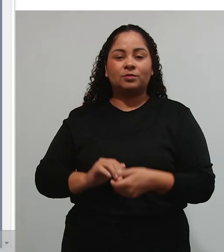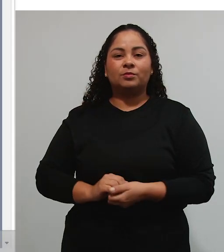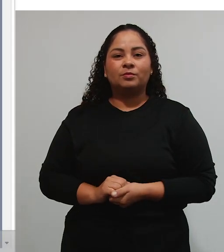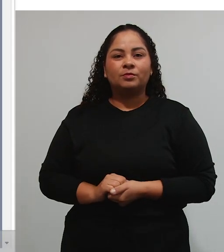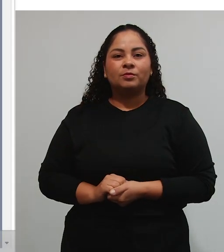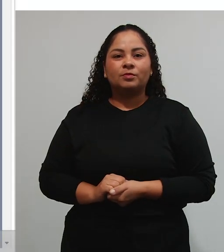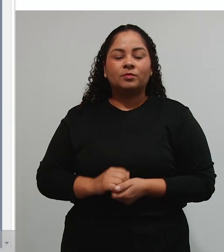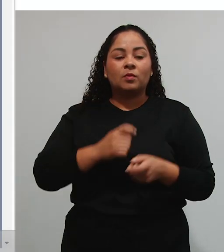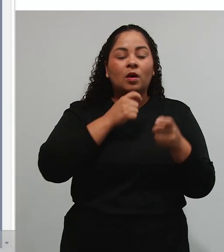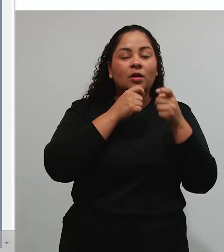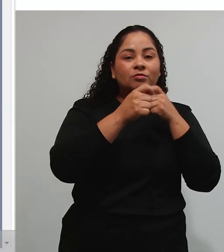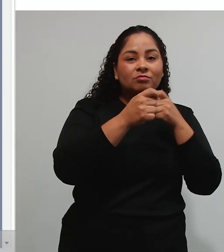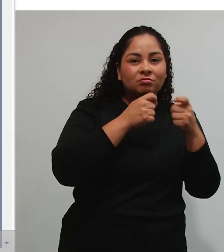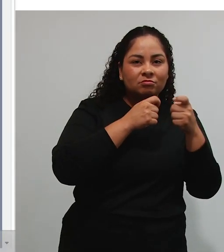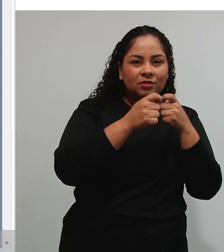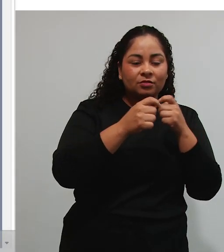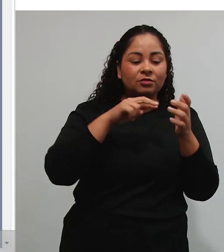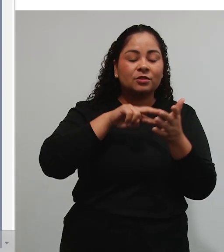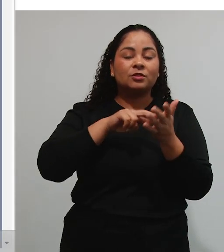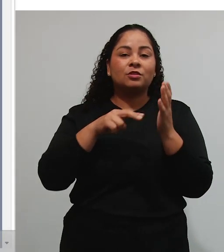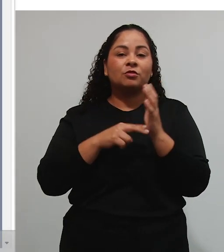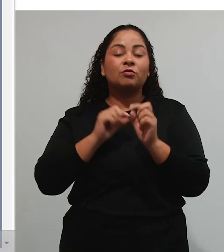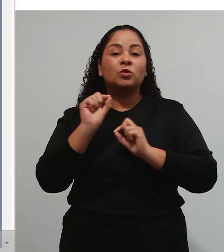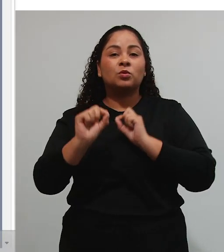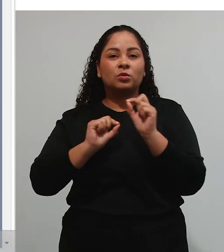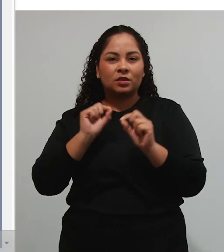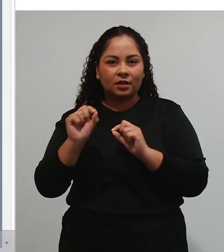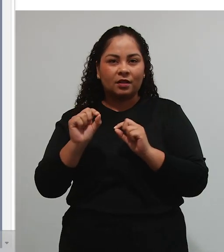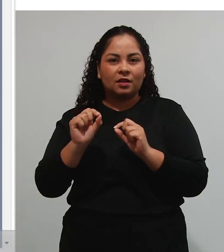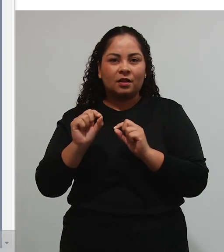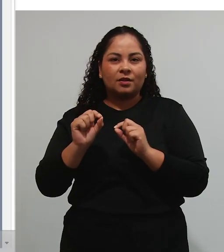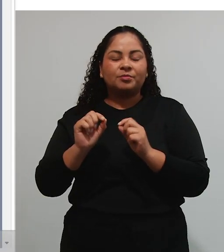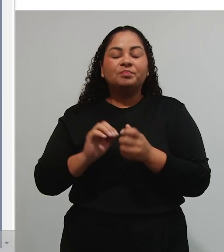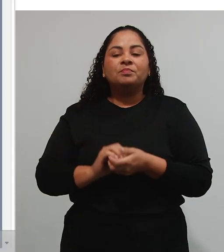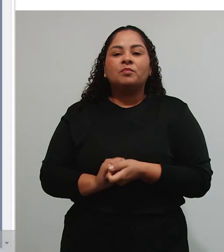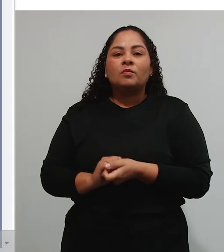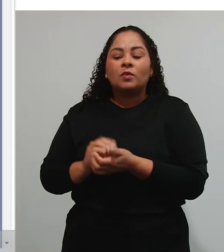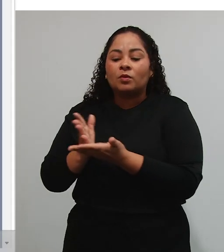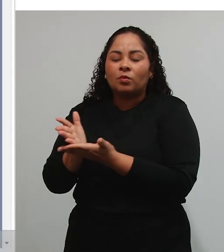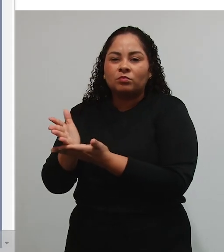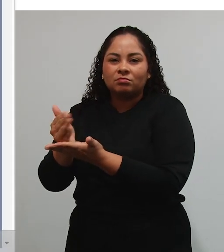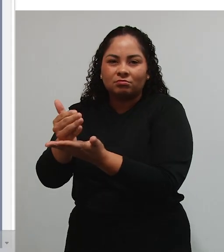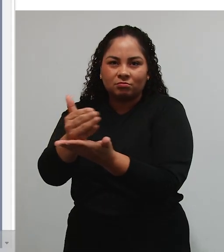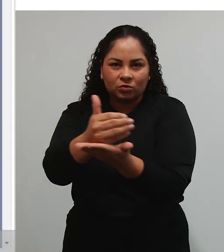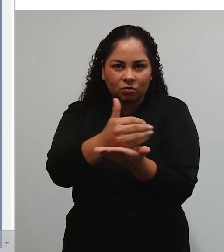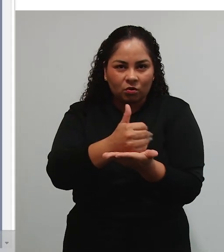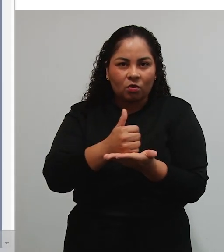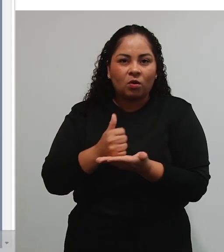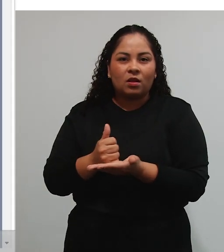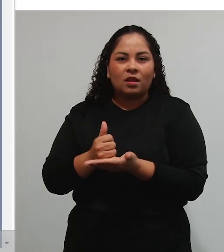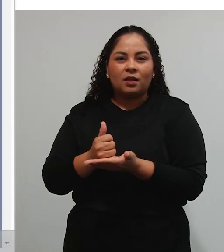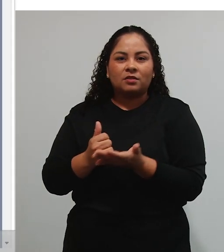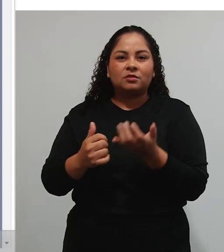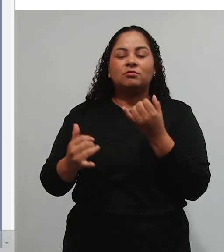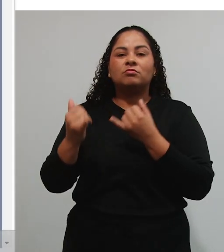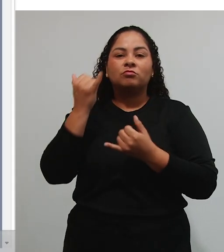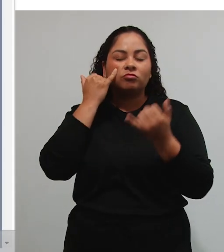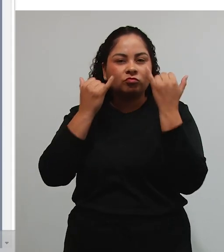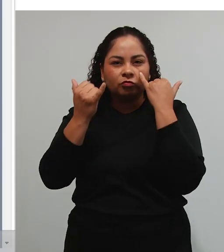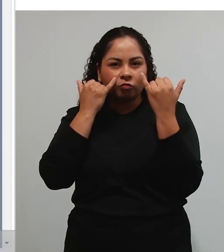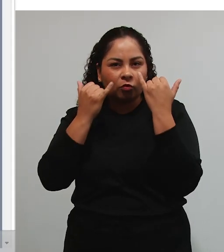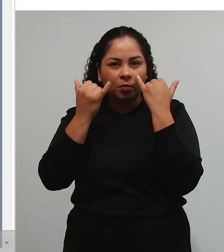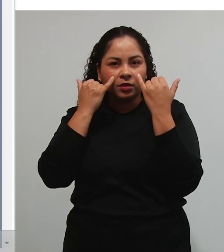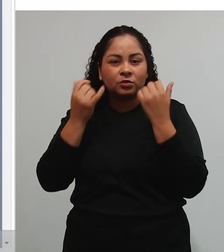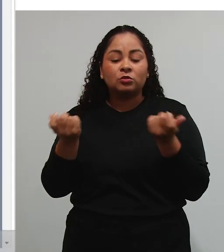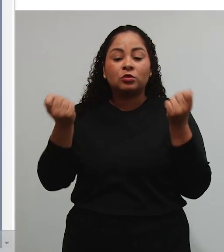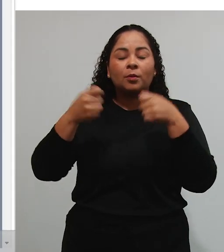A entrevista é uma ferramenta flexível de coleta de dados, permitindo o uso